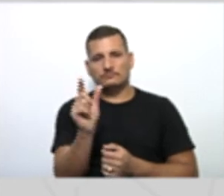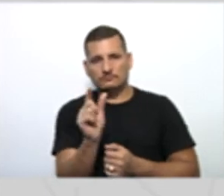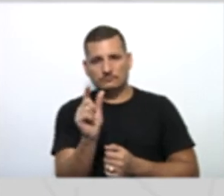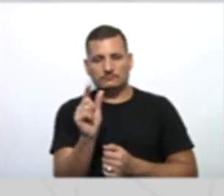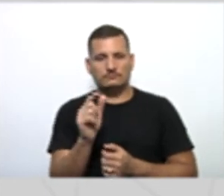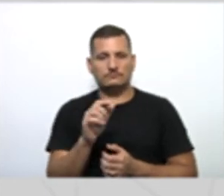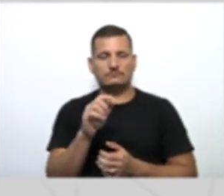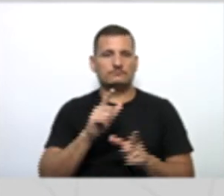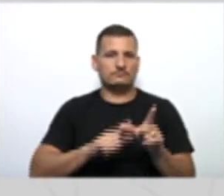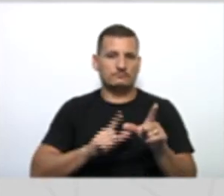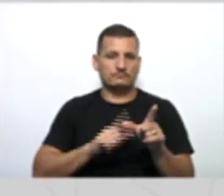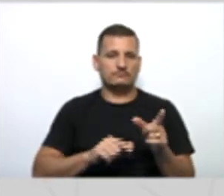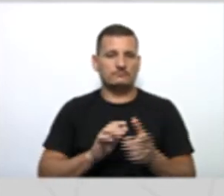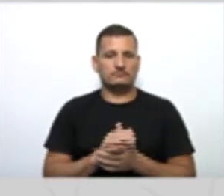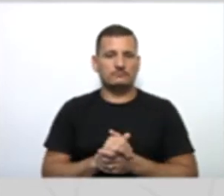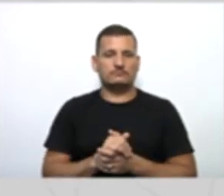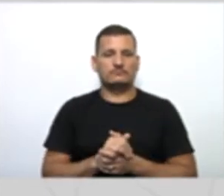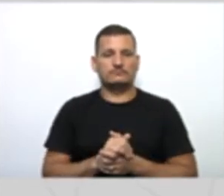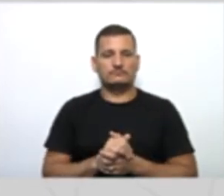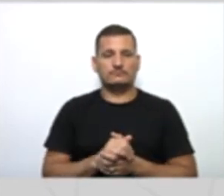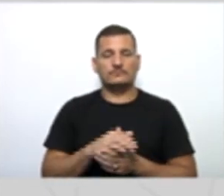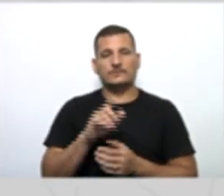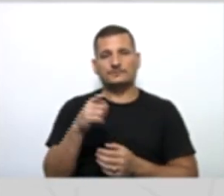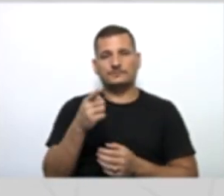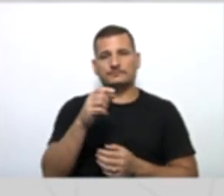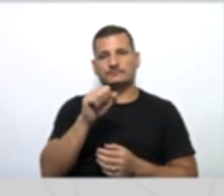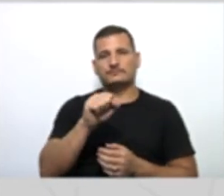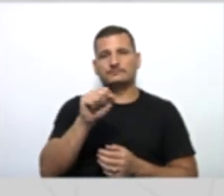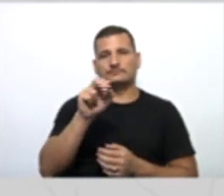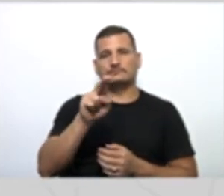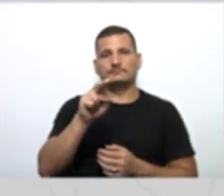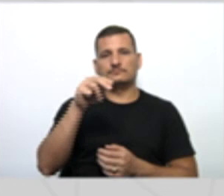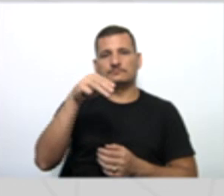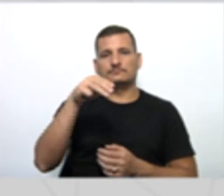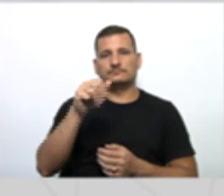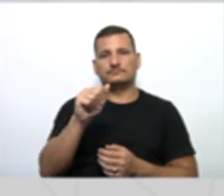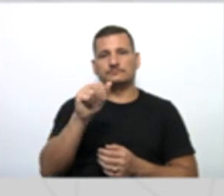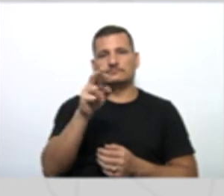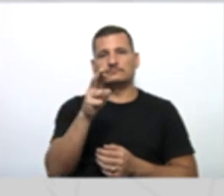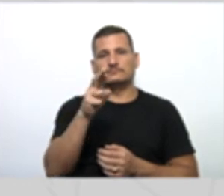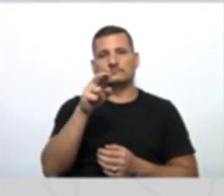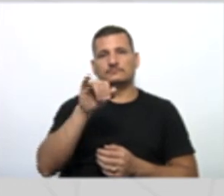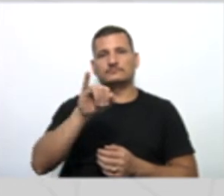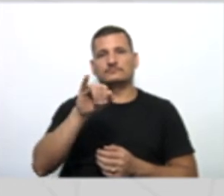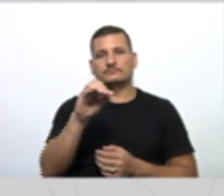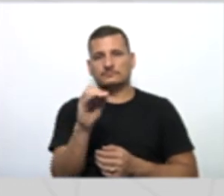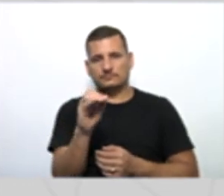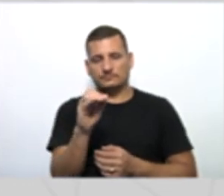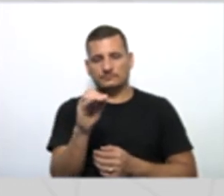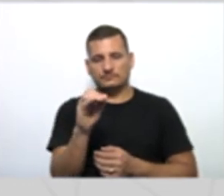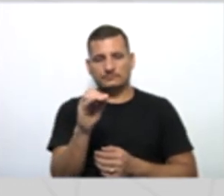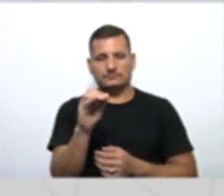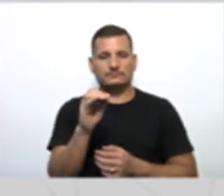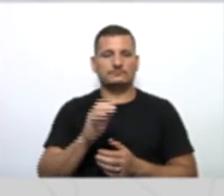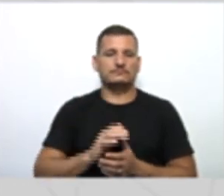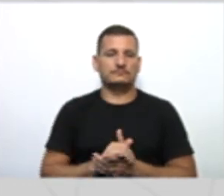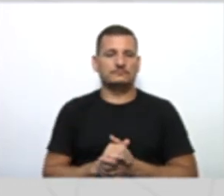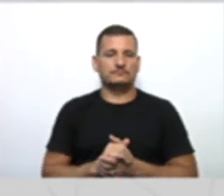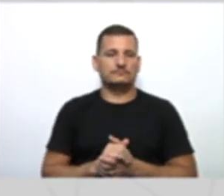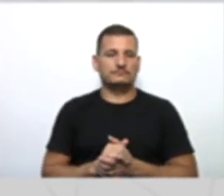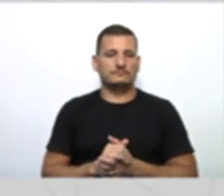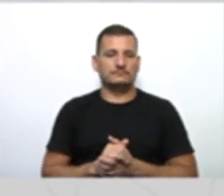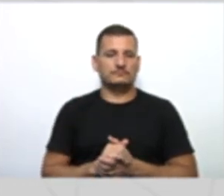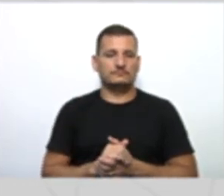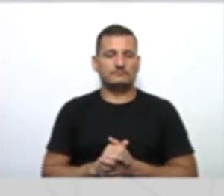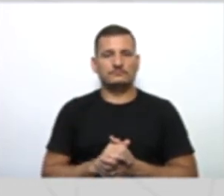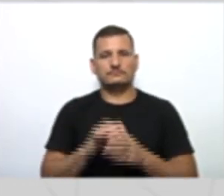disso, vem o sumário, que é a lista sequencial dos itens que tem dentro do meu projeto.